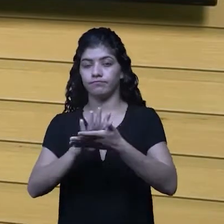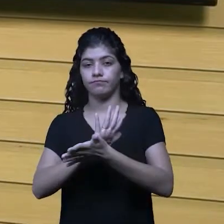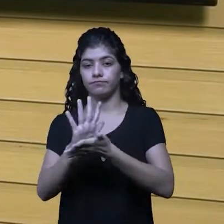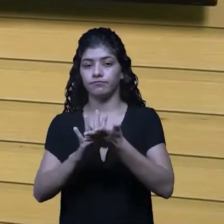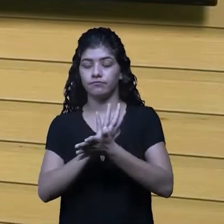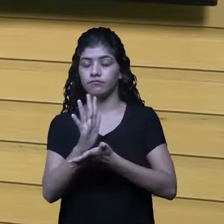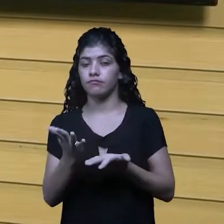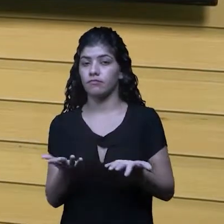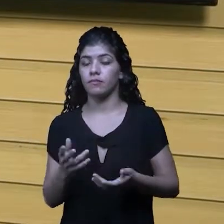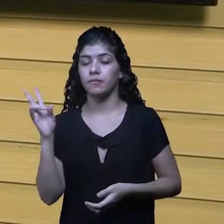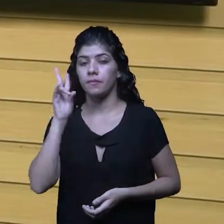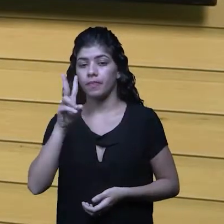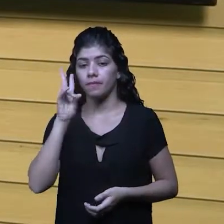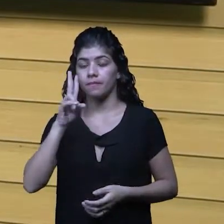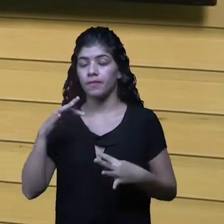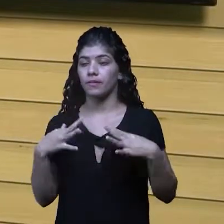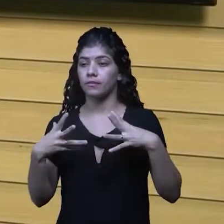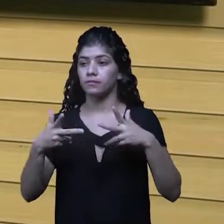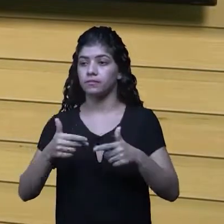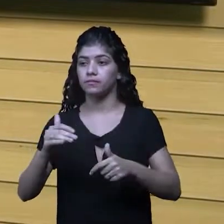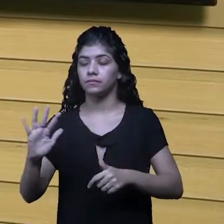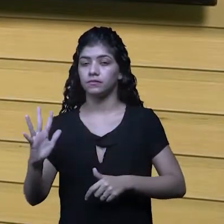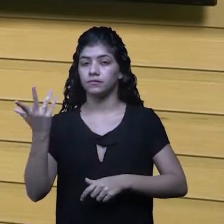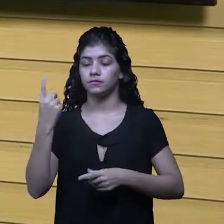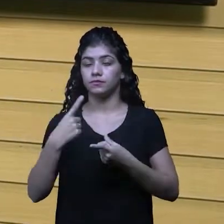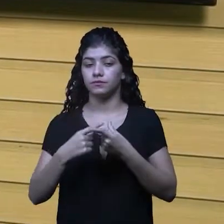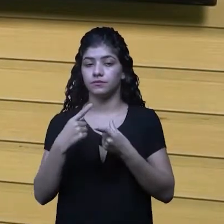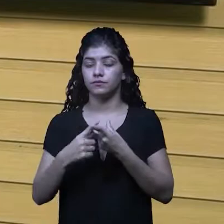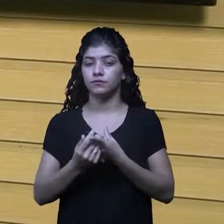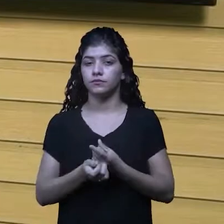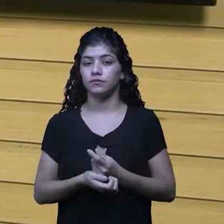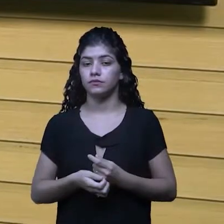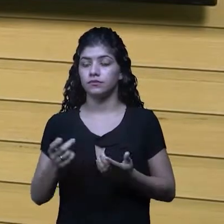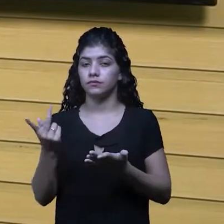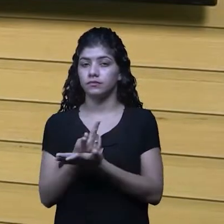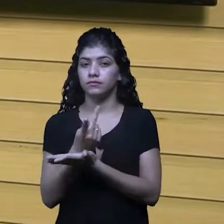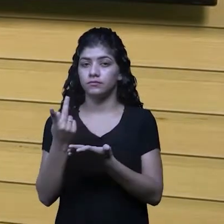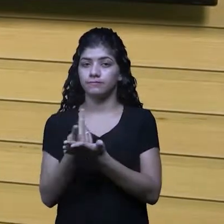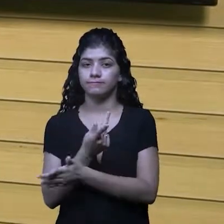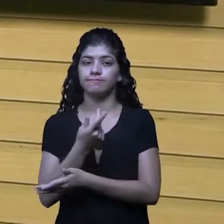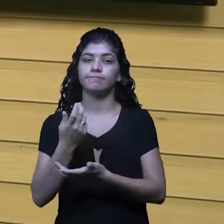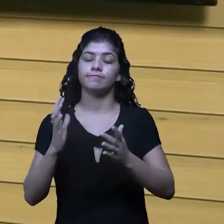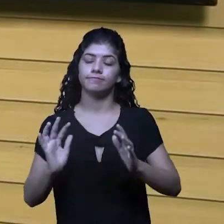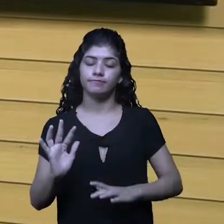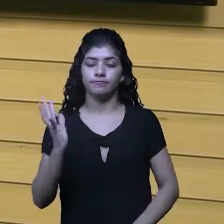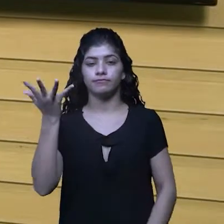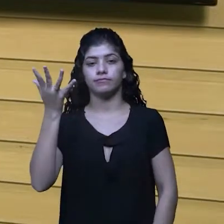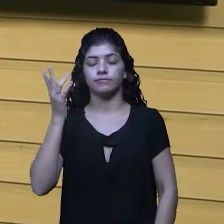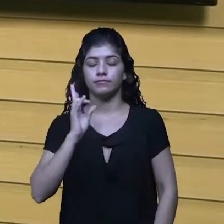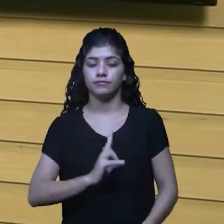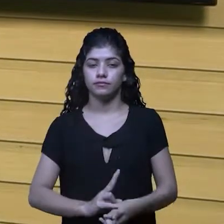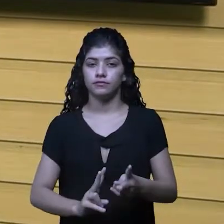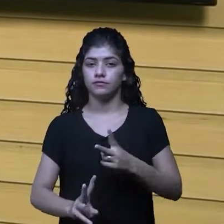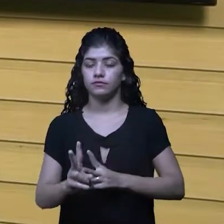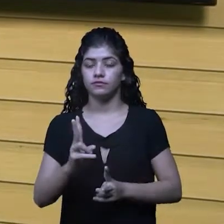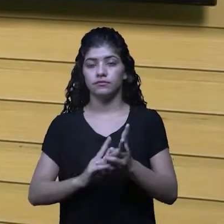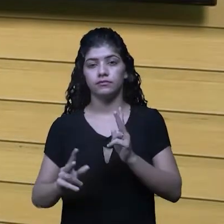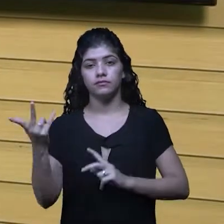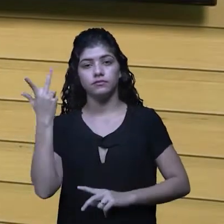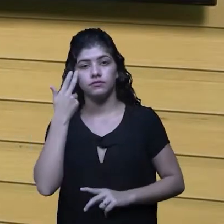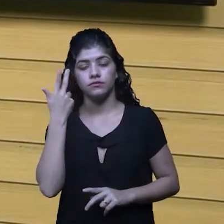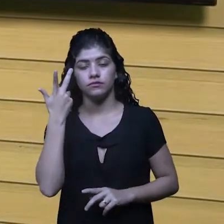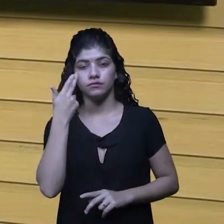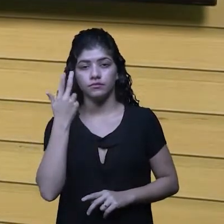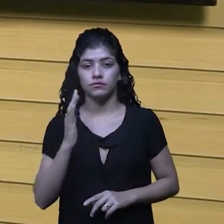não alteraram. Lembrando, tudo isso ocorre porque os erros são inevitáveis. Nós vamos aprender um pouco